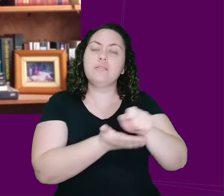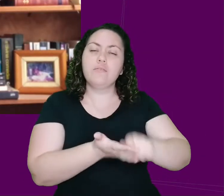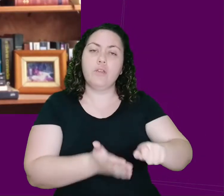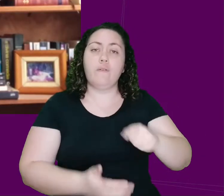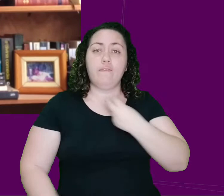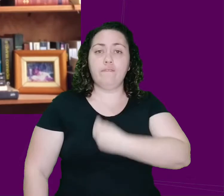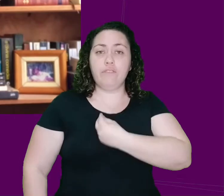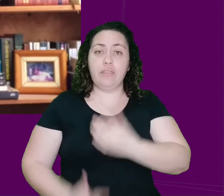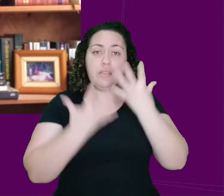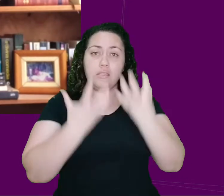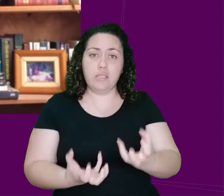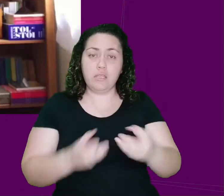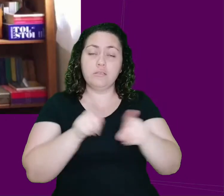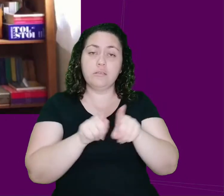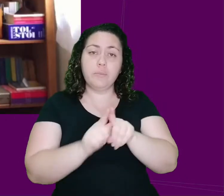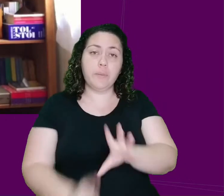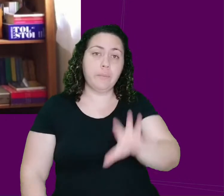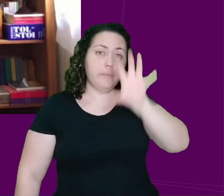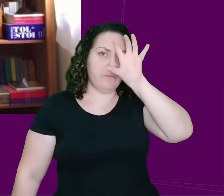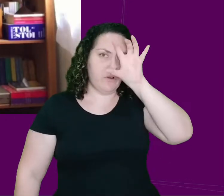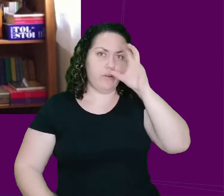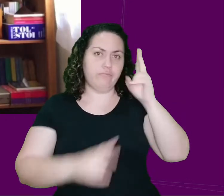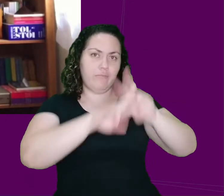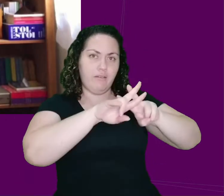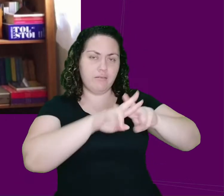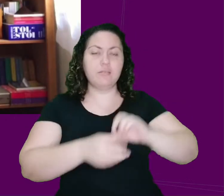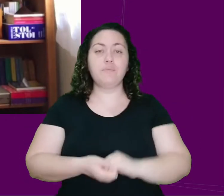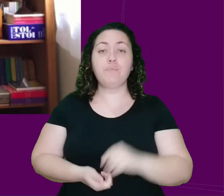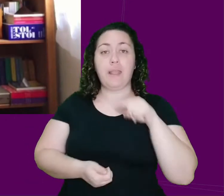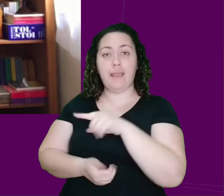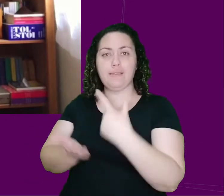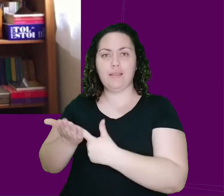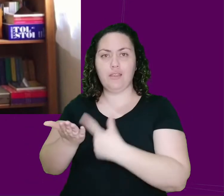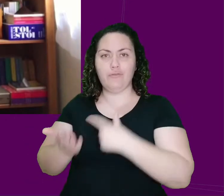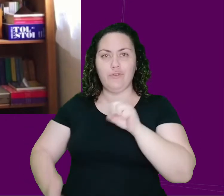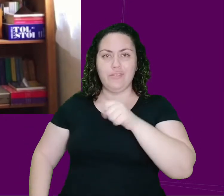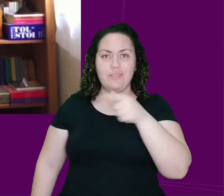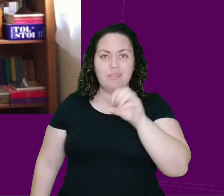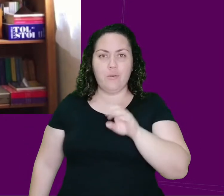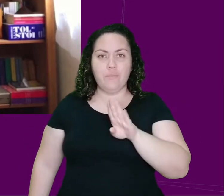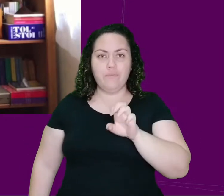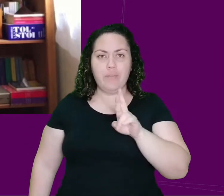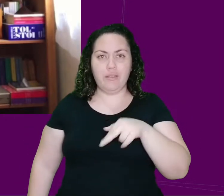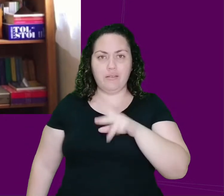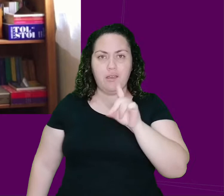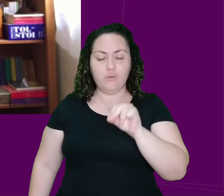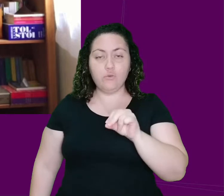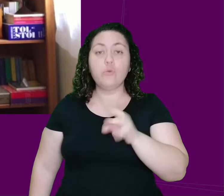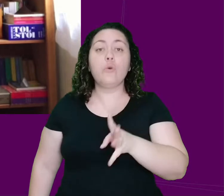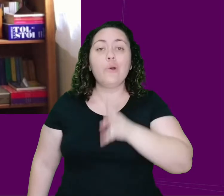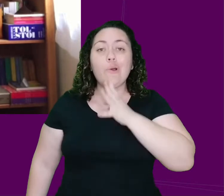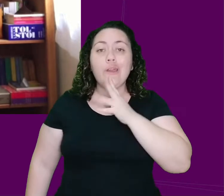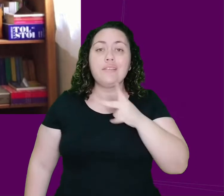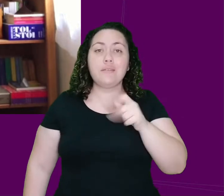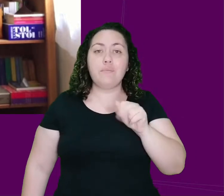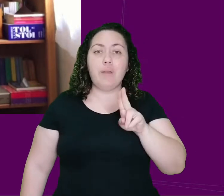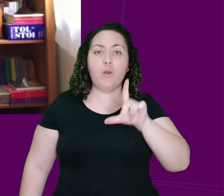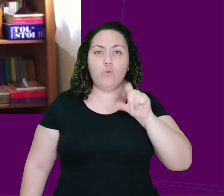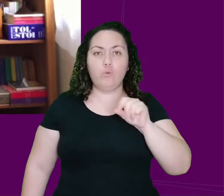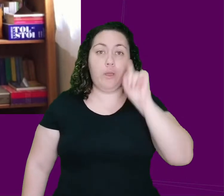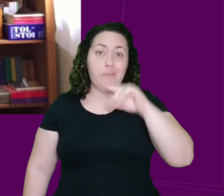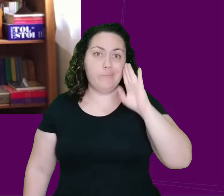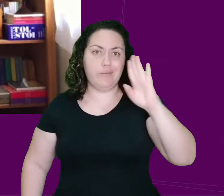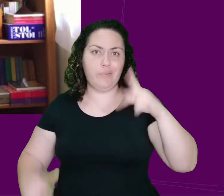Secas e Memórias do Cárcere. Em São Bernardo, conhecemos Paulo Honório, nosso protagonista, que escreve